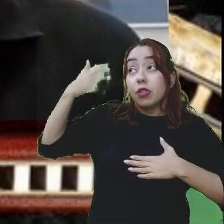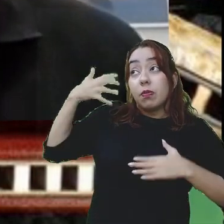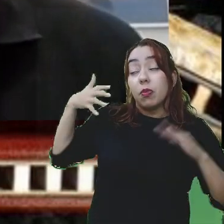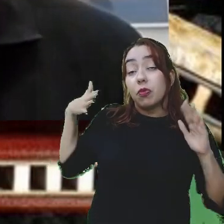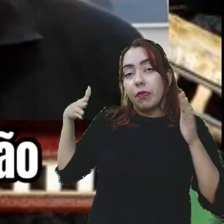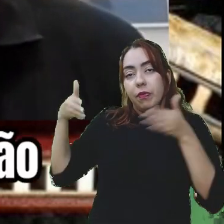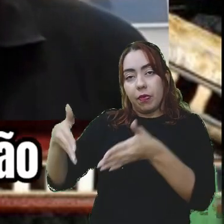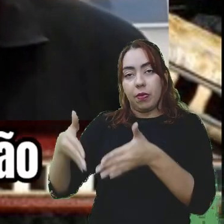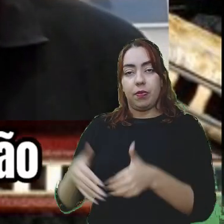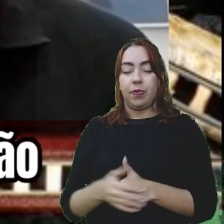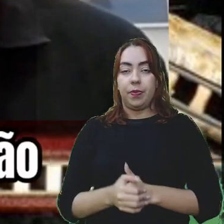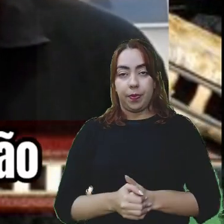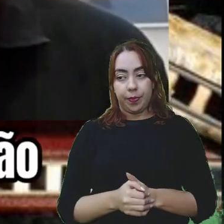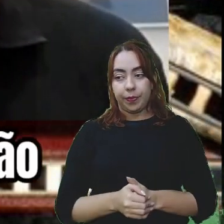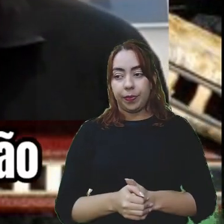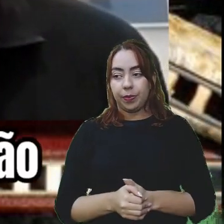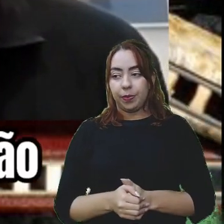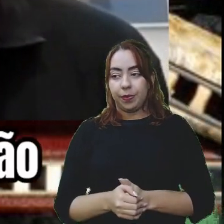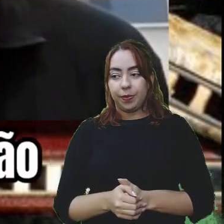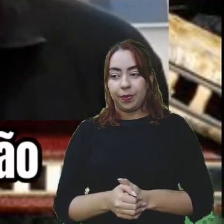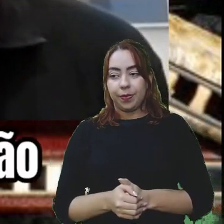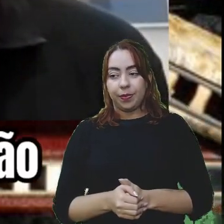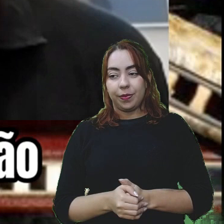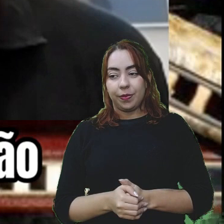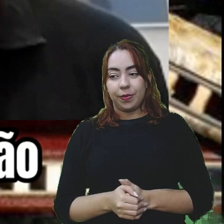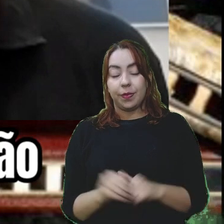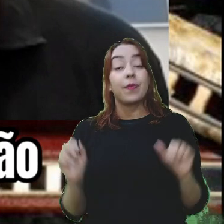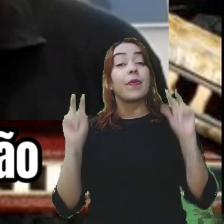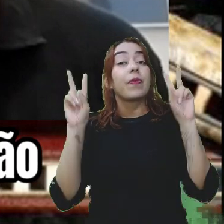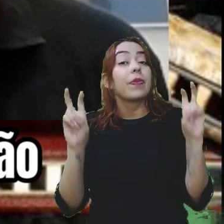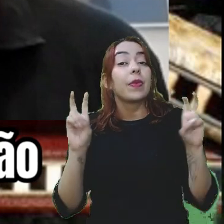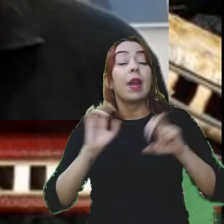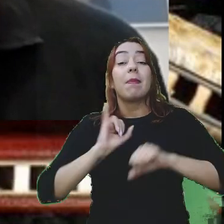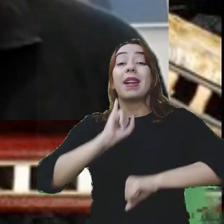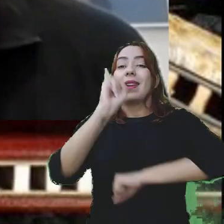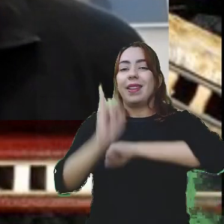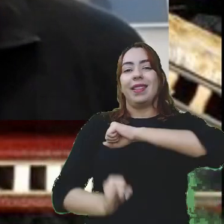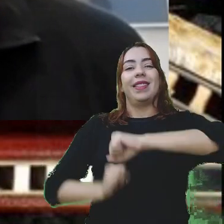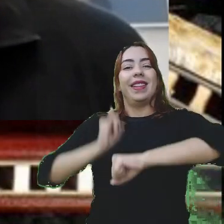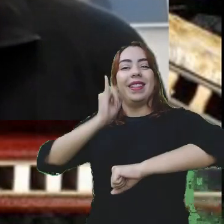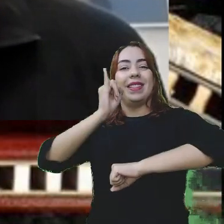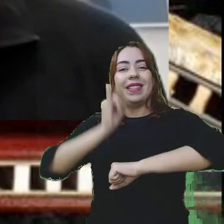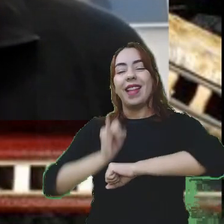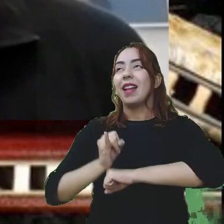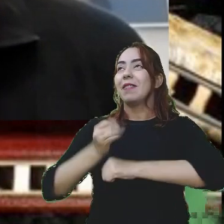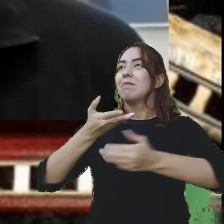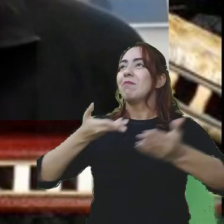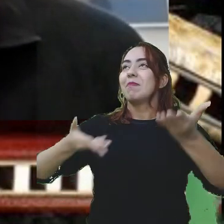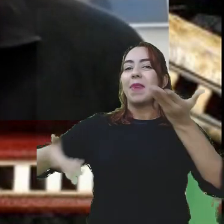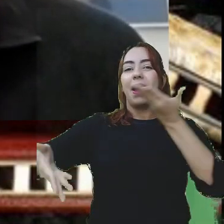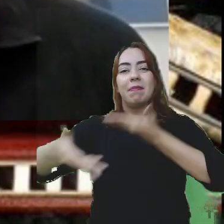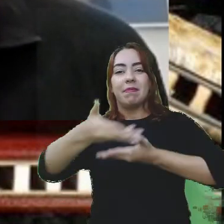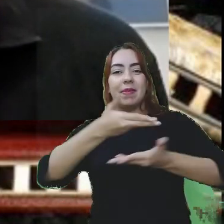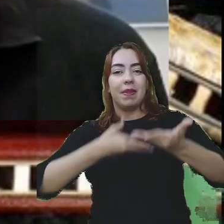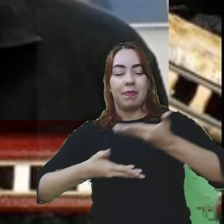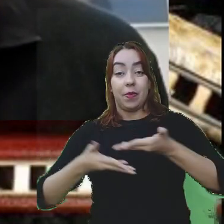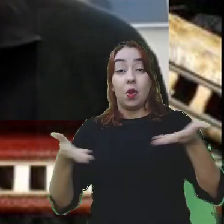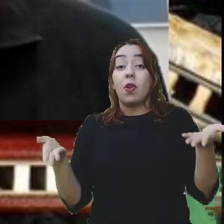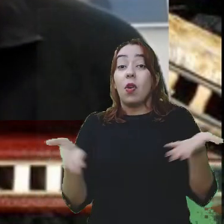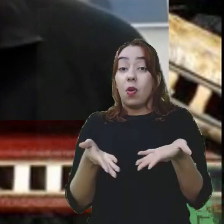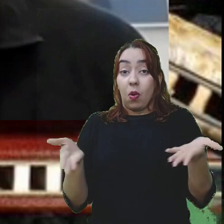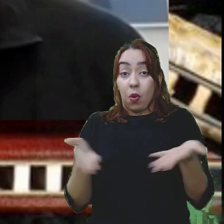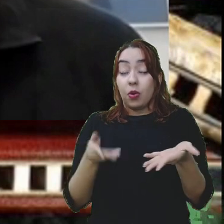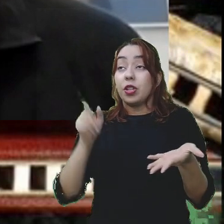bacana. Cara, e a propósito da internacionalização, você hoje está como endorser